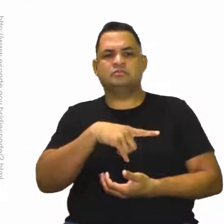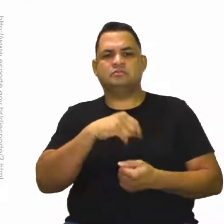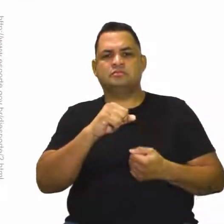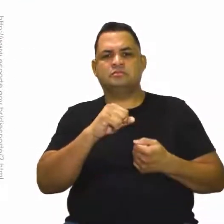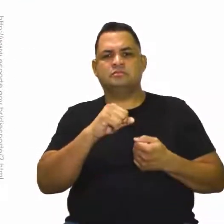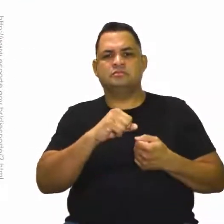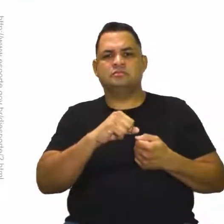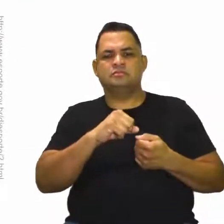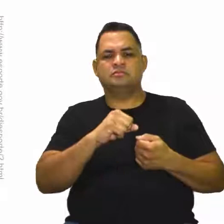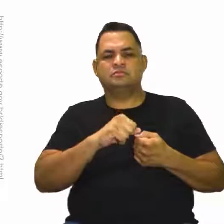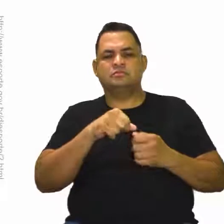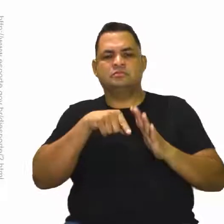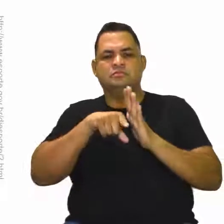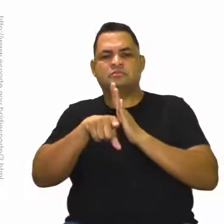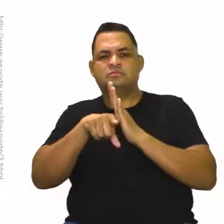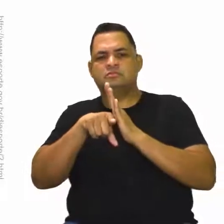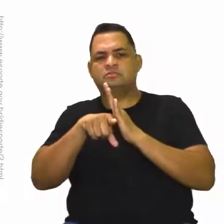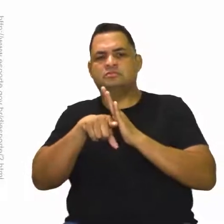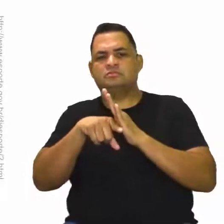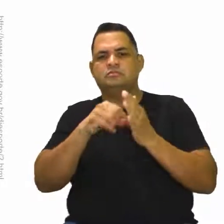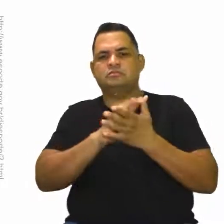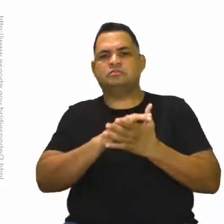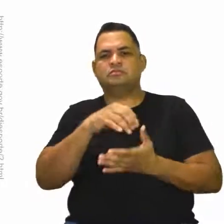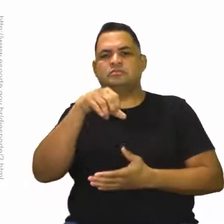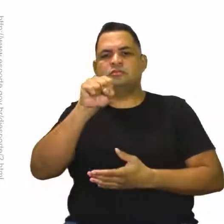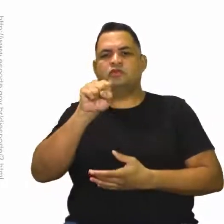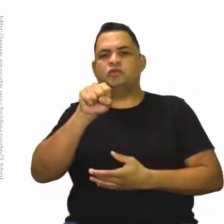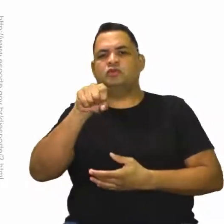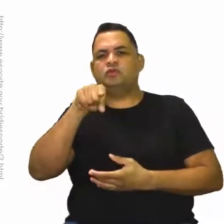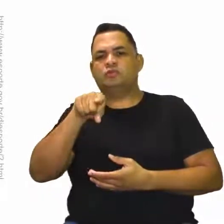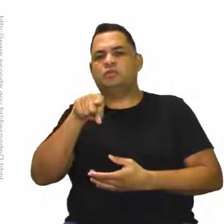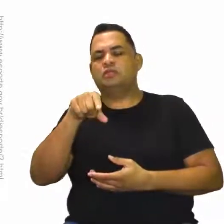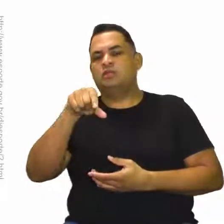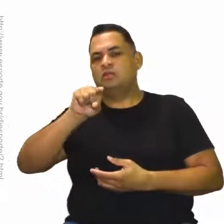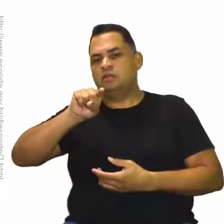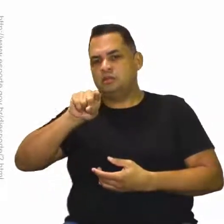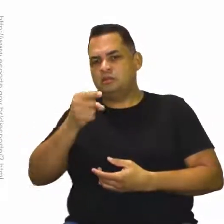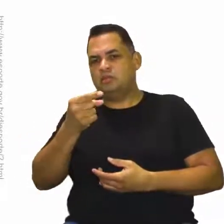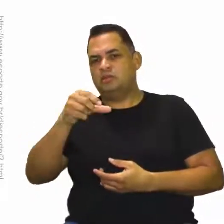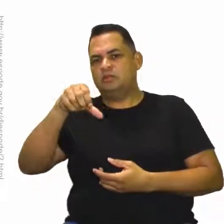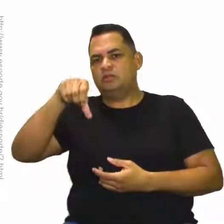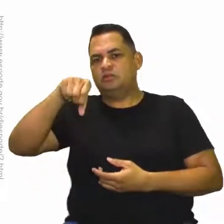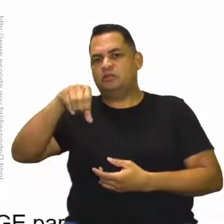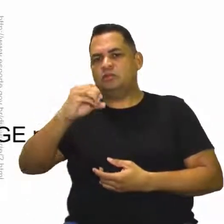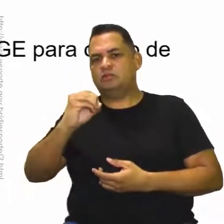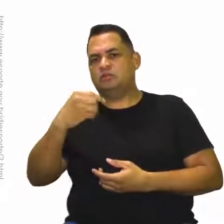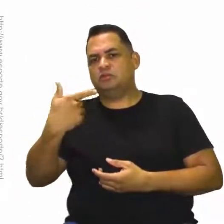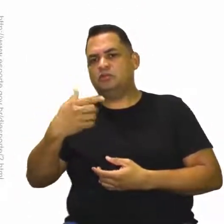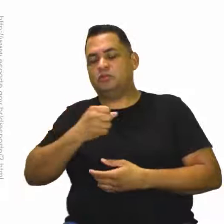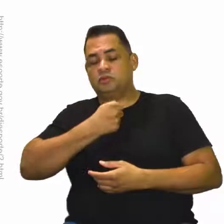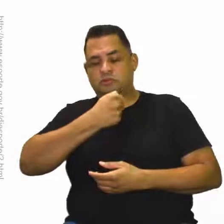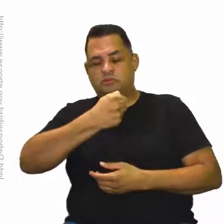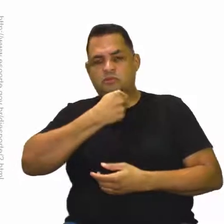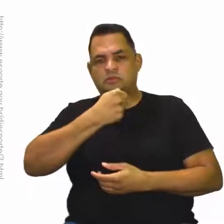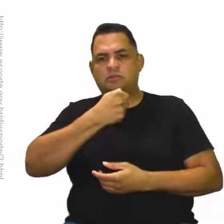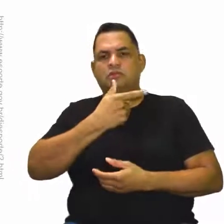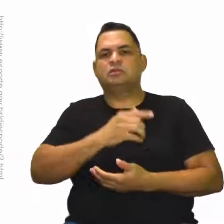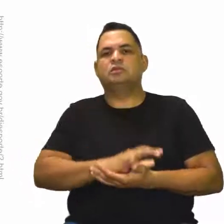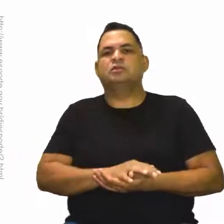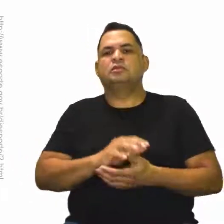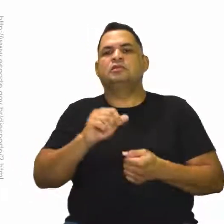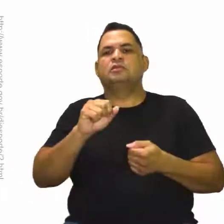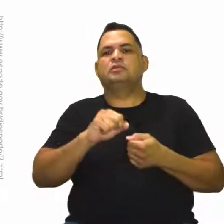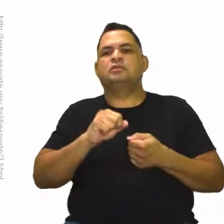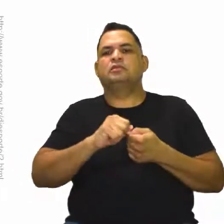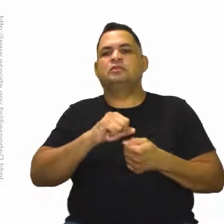realizada uma pesquisa aí com 8.903, foram feitas 8.902 entrevistas, tá?